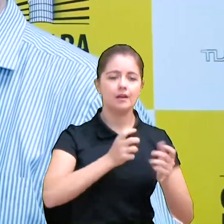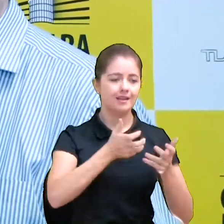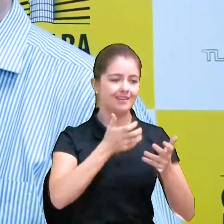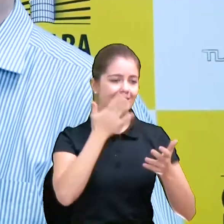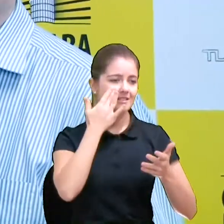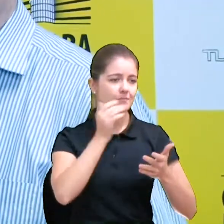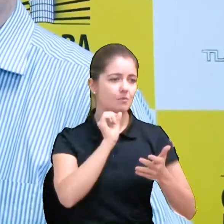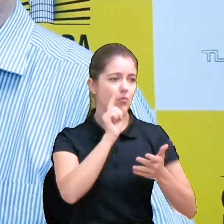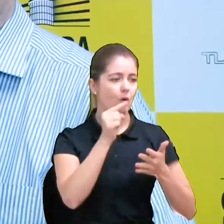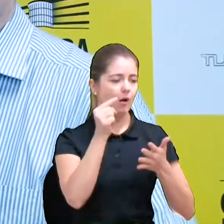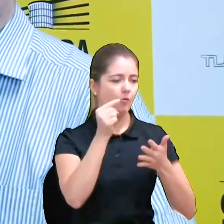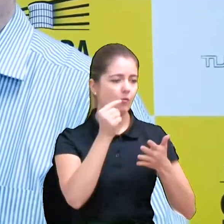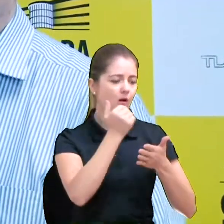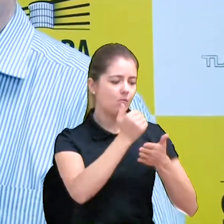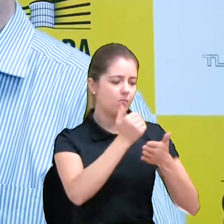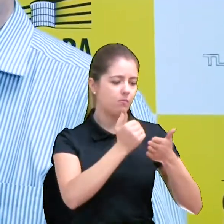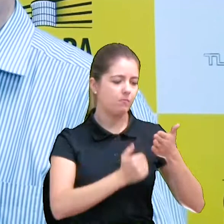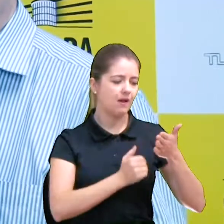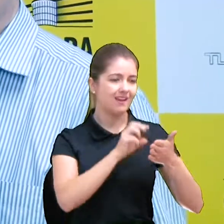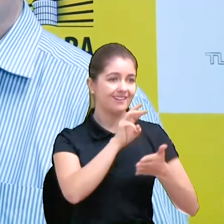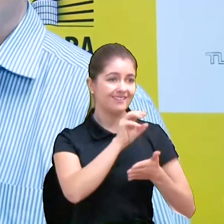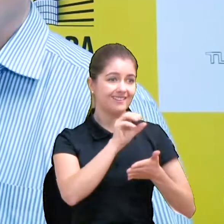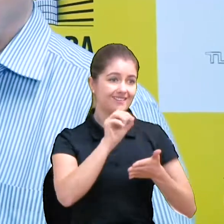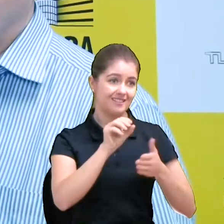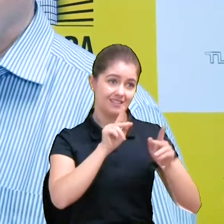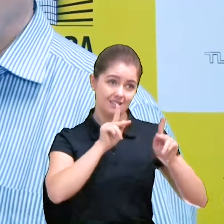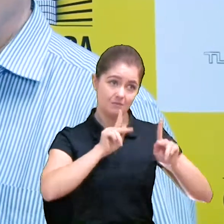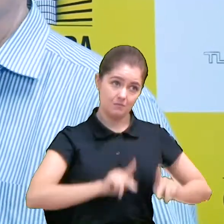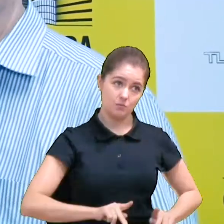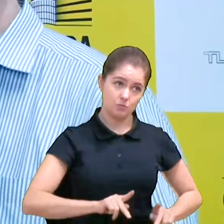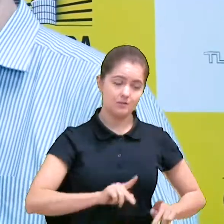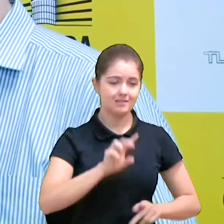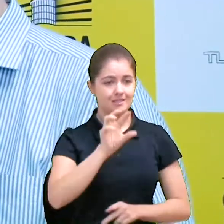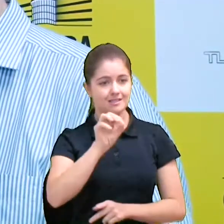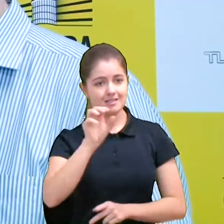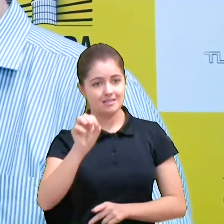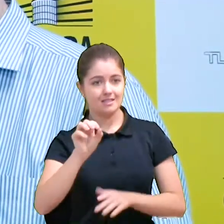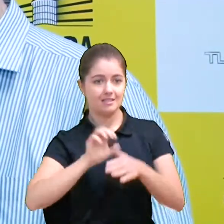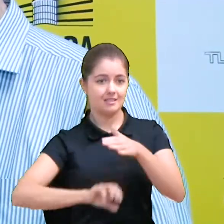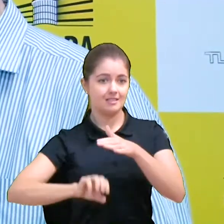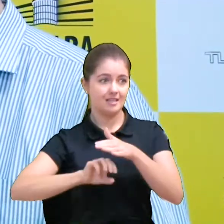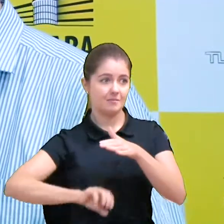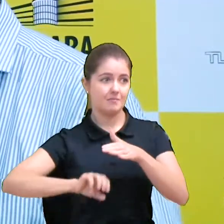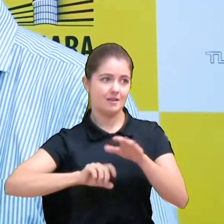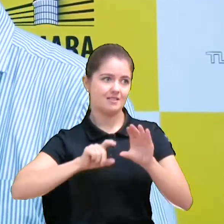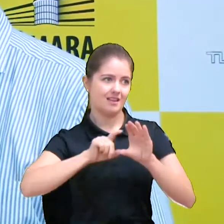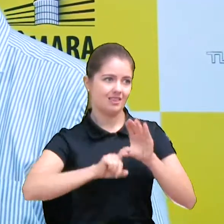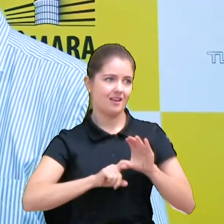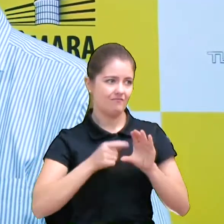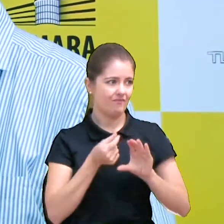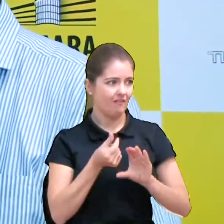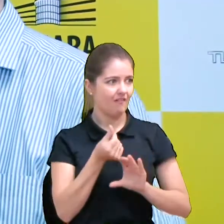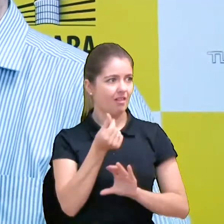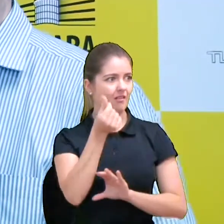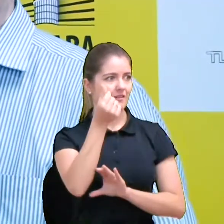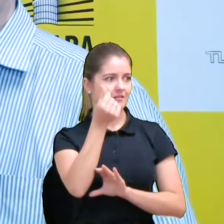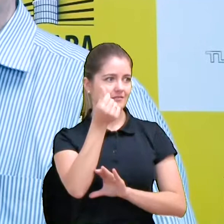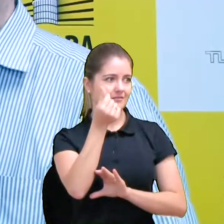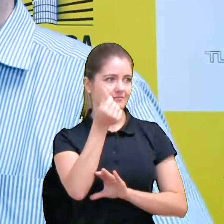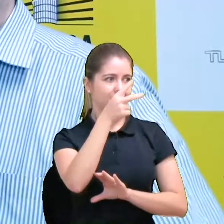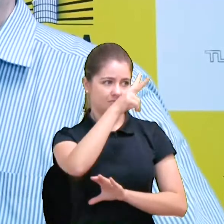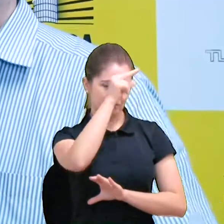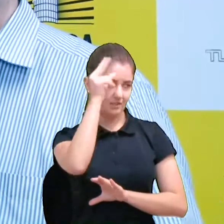300 maiores devedores do município, pessoa física, e os 300 maiores devedores, pessoa jurídica, para